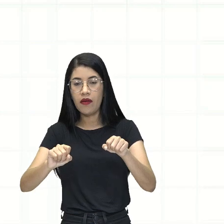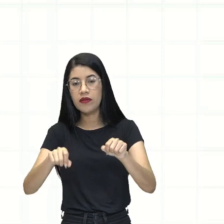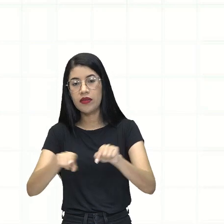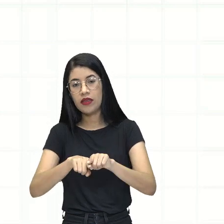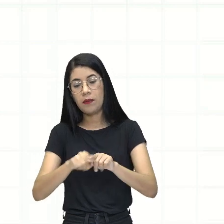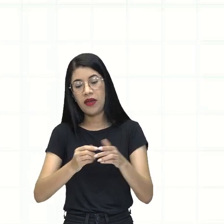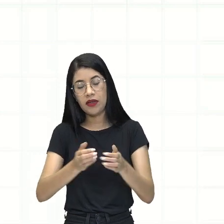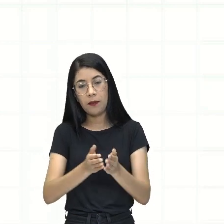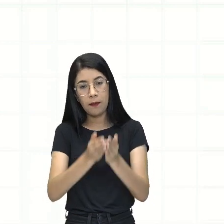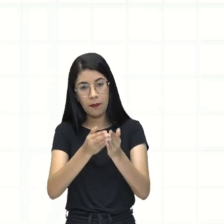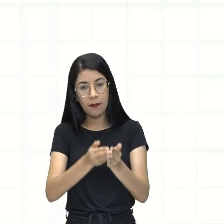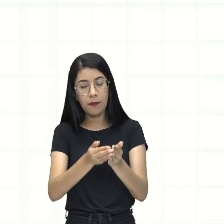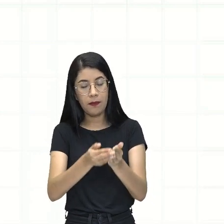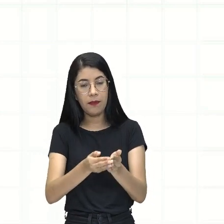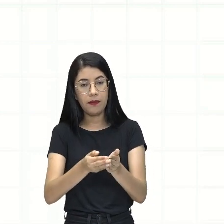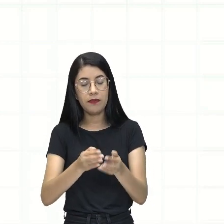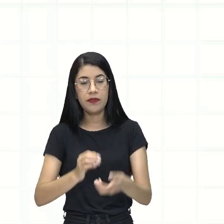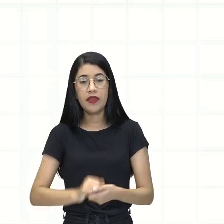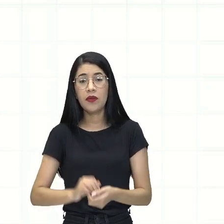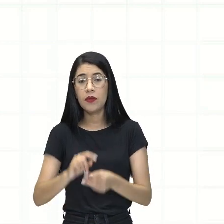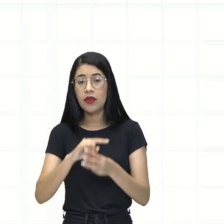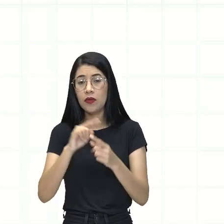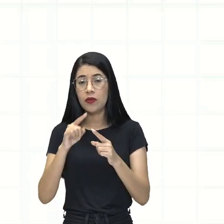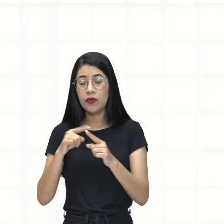Então, são os tipos